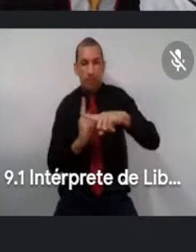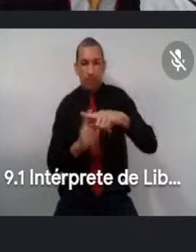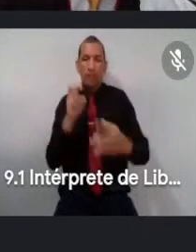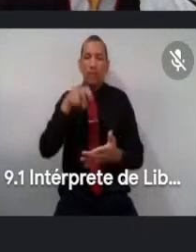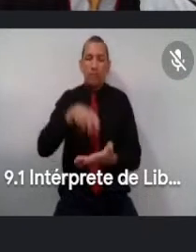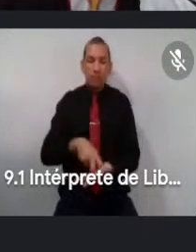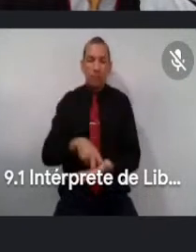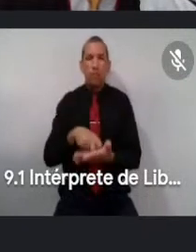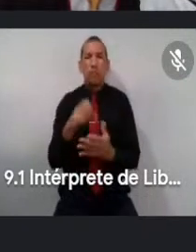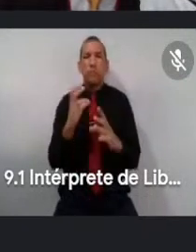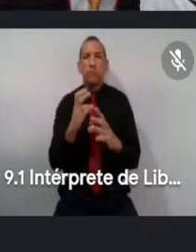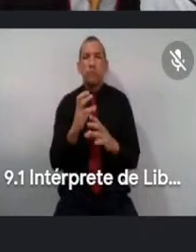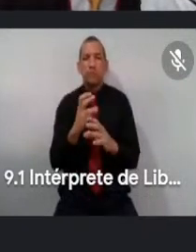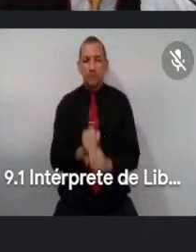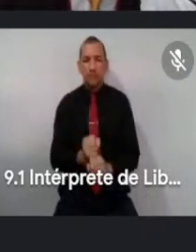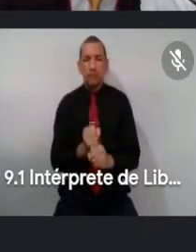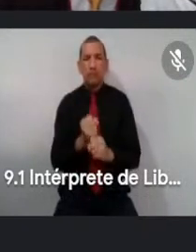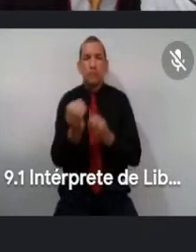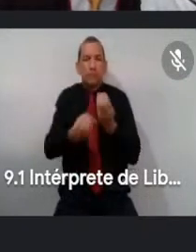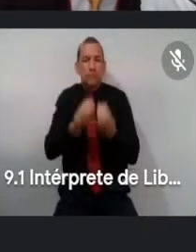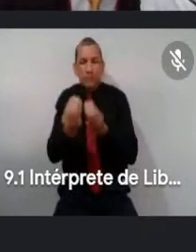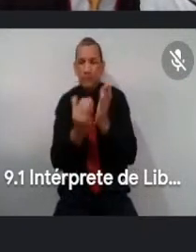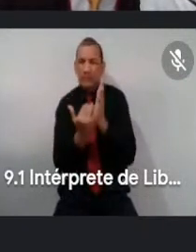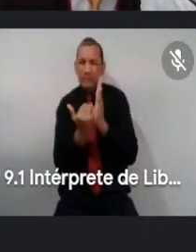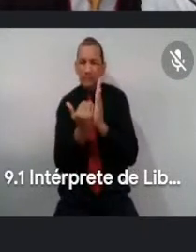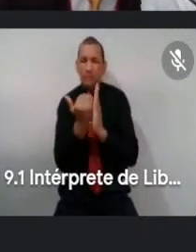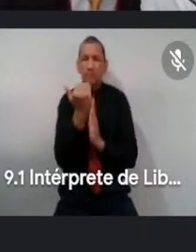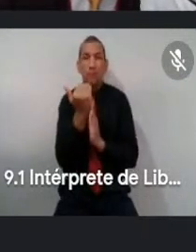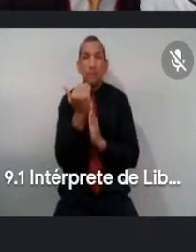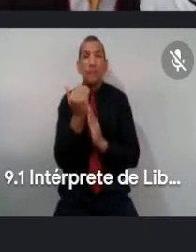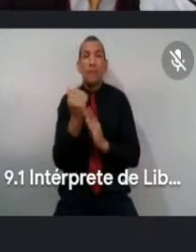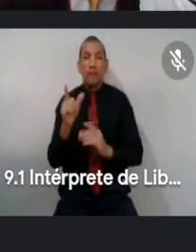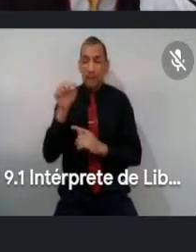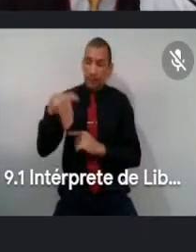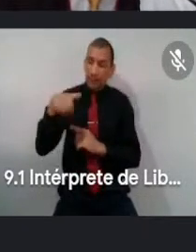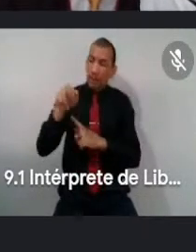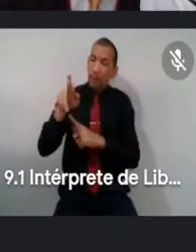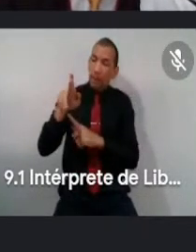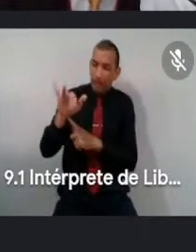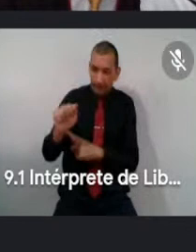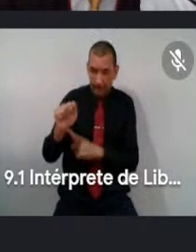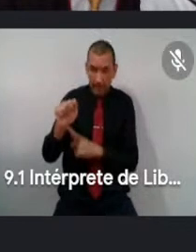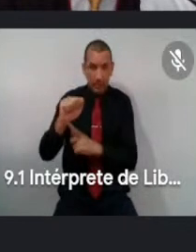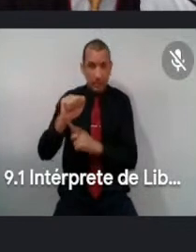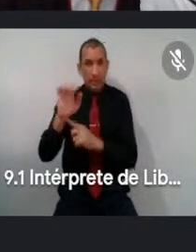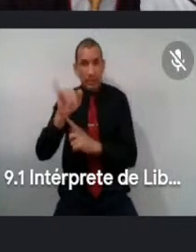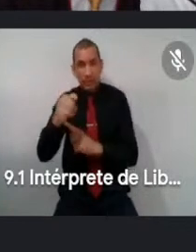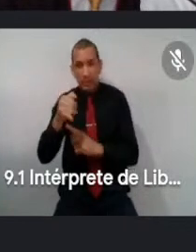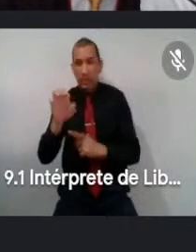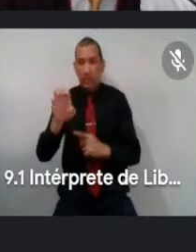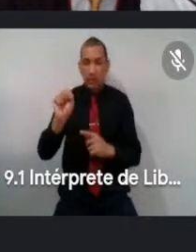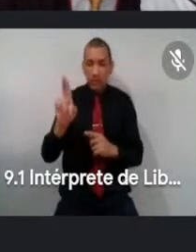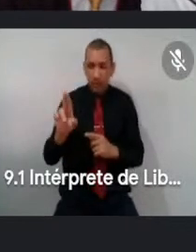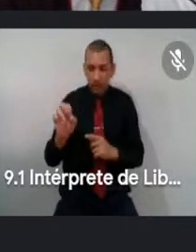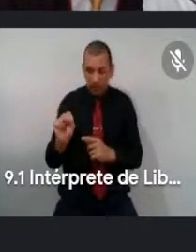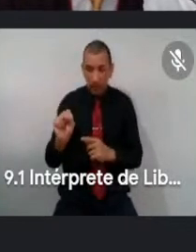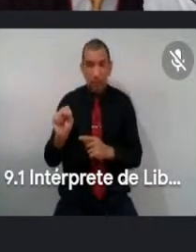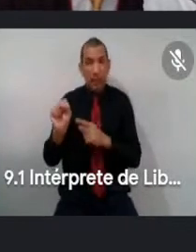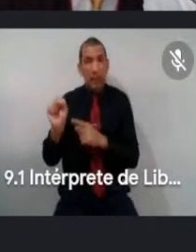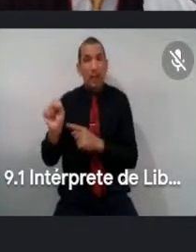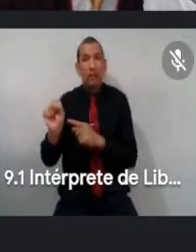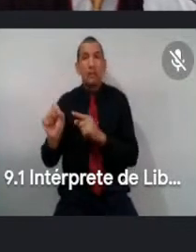ele é de forma excessivamente e a senhora Maria de Jesus não sei por qual a